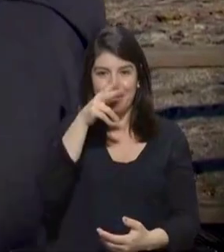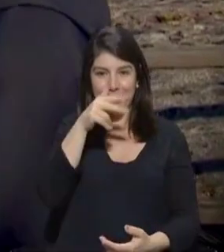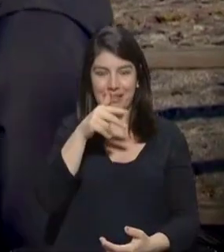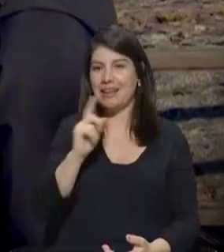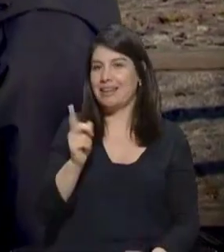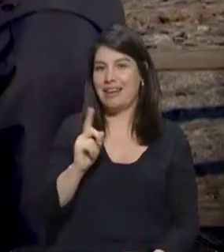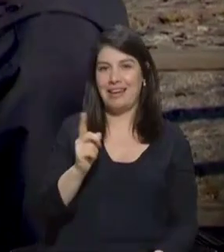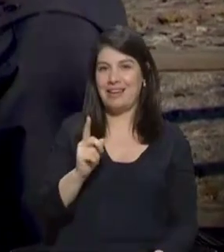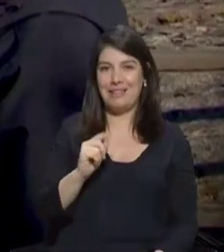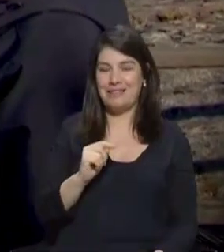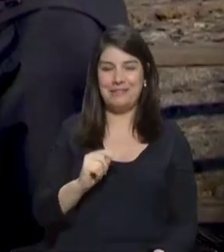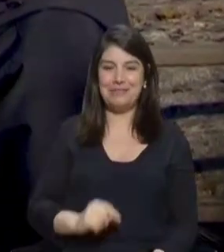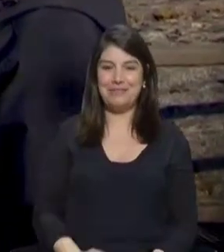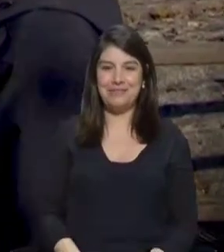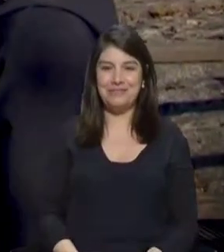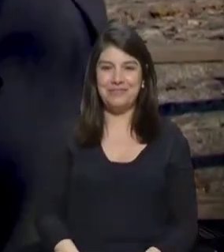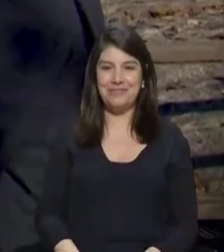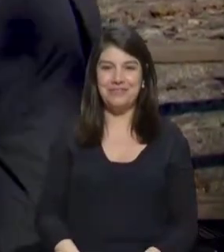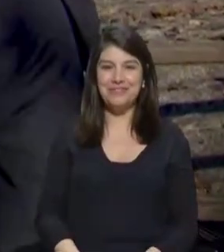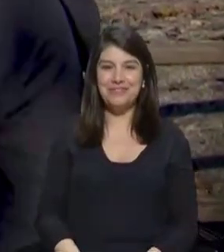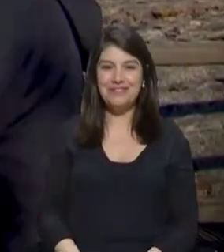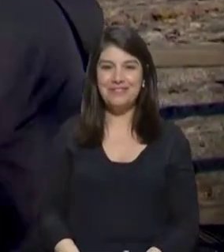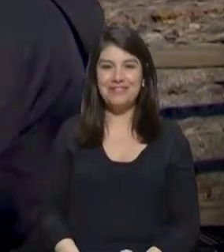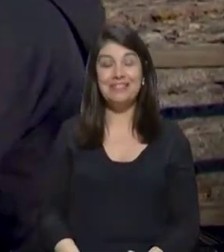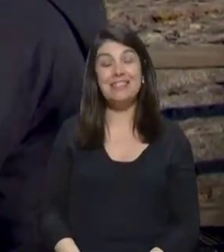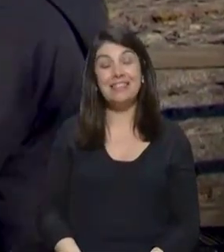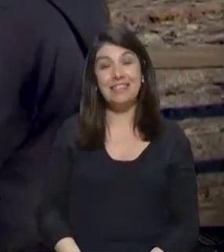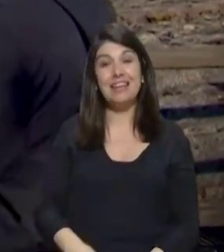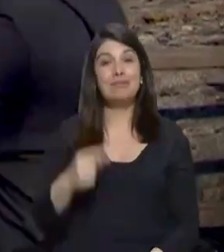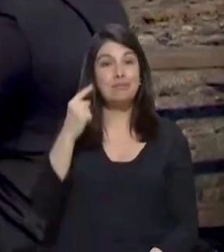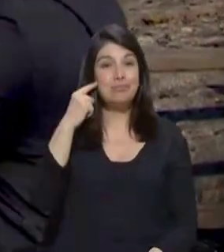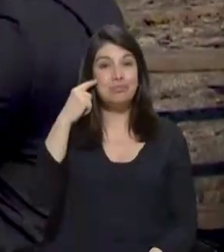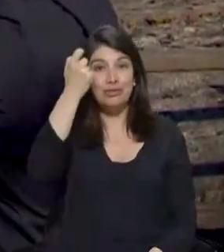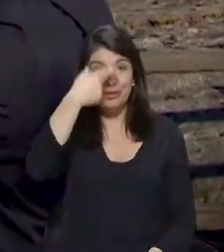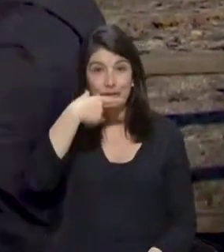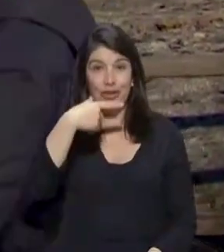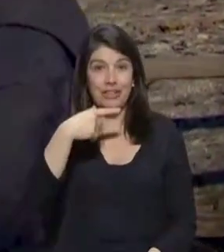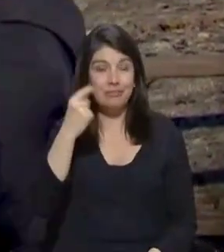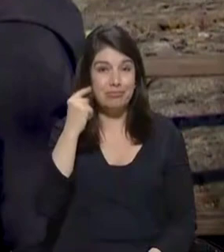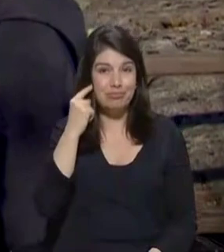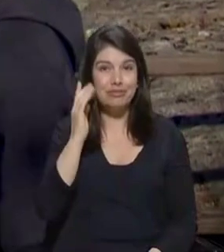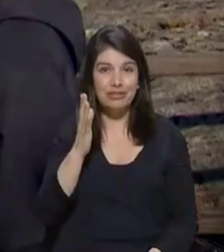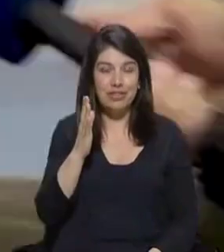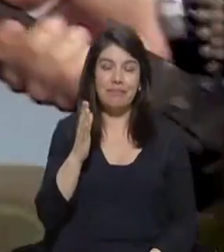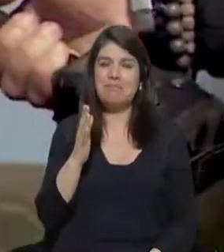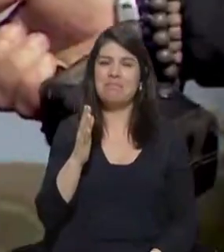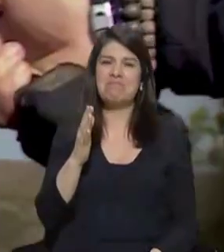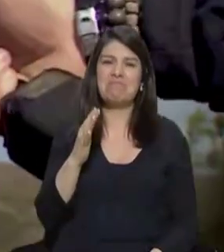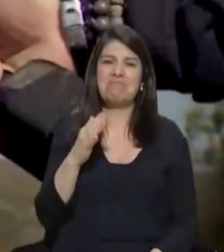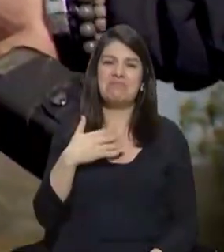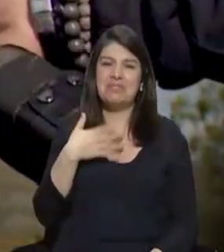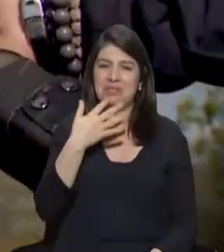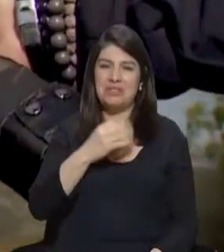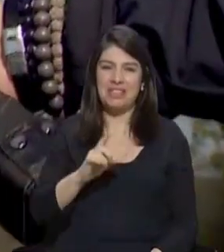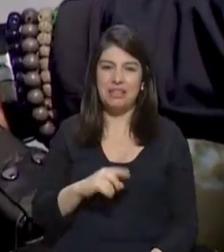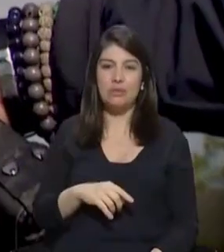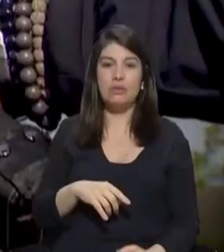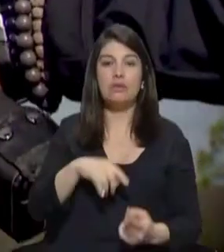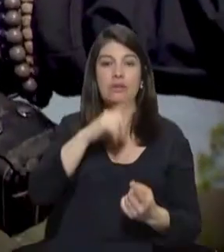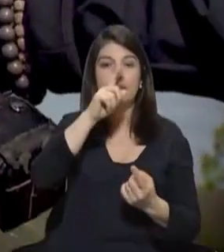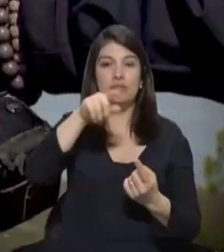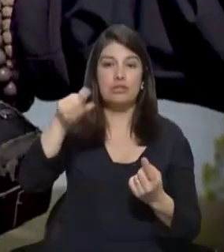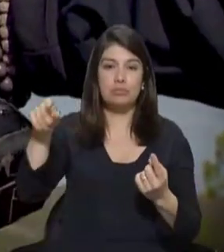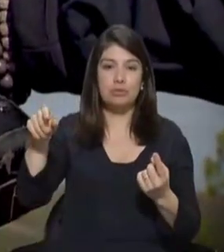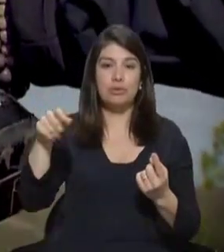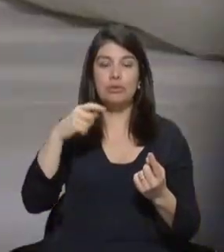Não, por enquanto não. Há aquela história, não sei se já ouviste falar. Já, mas acho que isso não funciona. O povo diz que se põe no